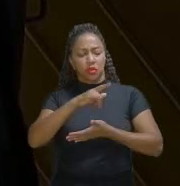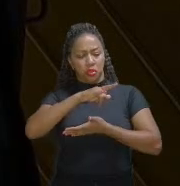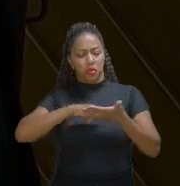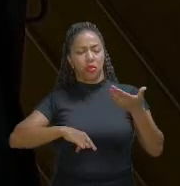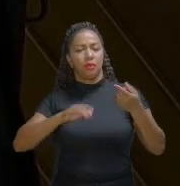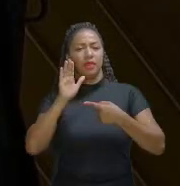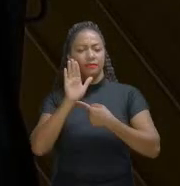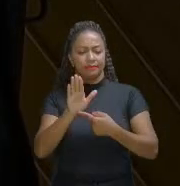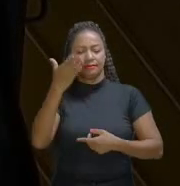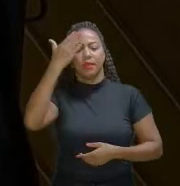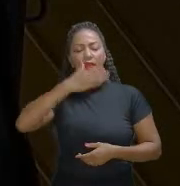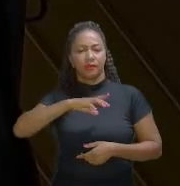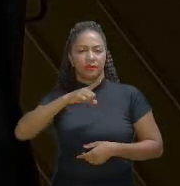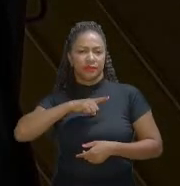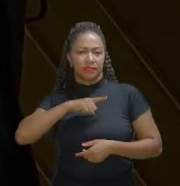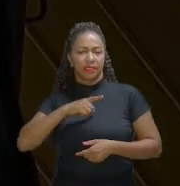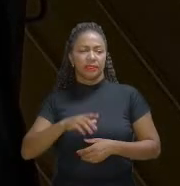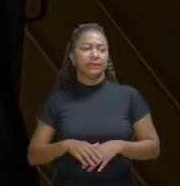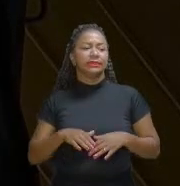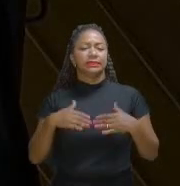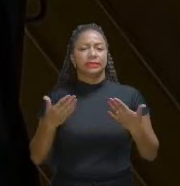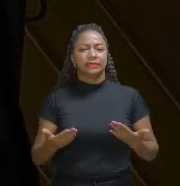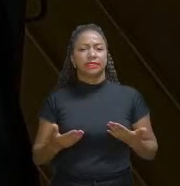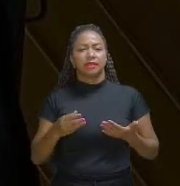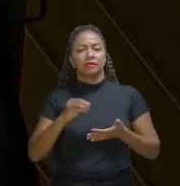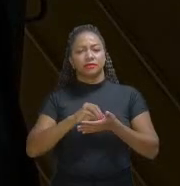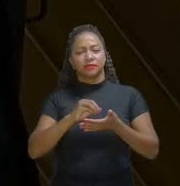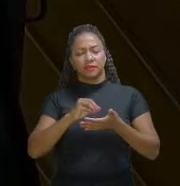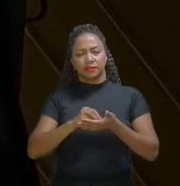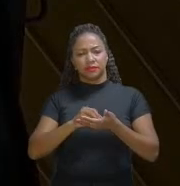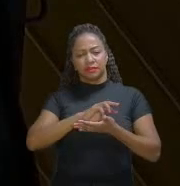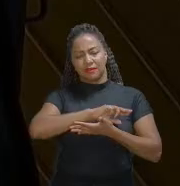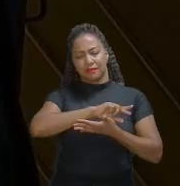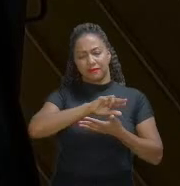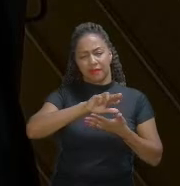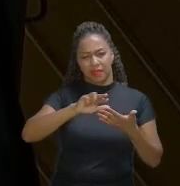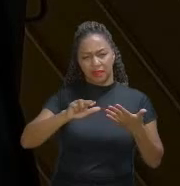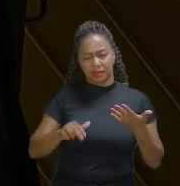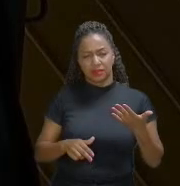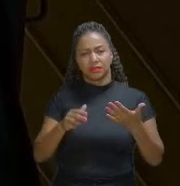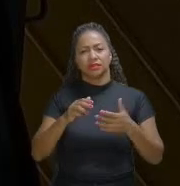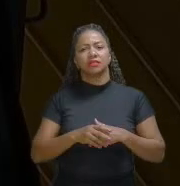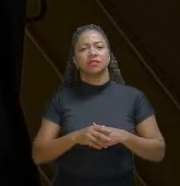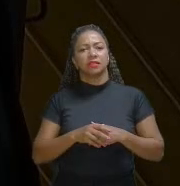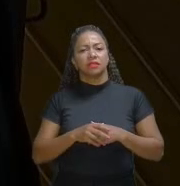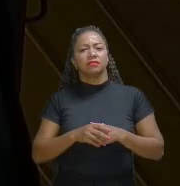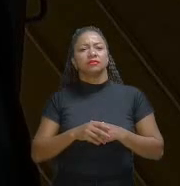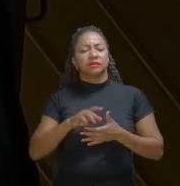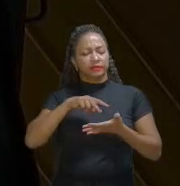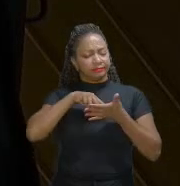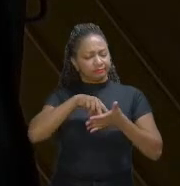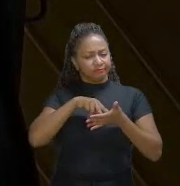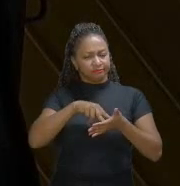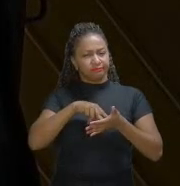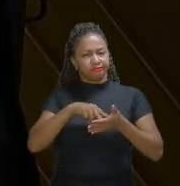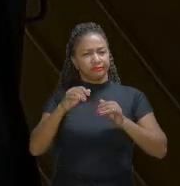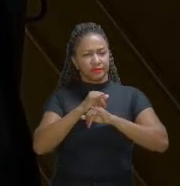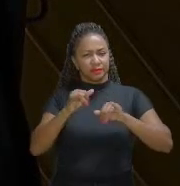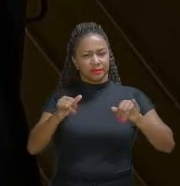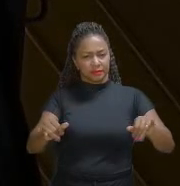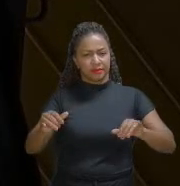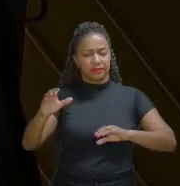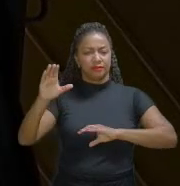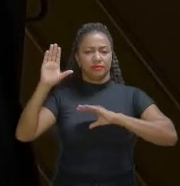documentalmente comprovado. Dessa forma, ausentes indícios consistentes de artificialidade das campanhas,